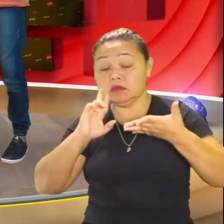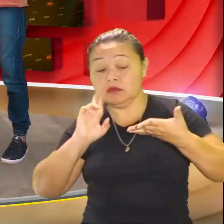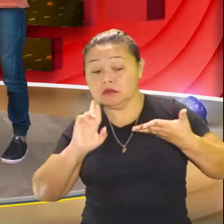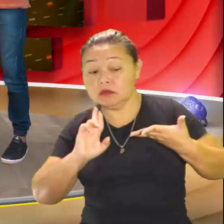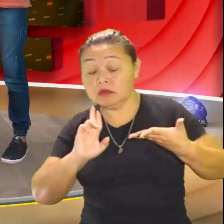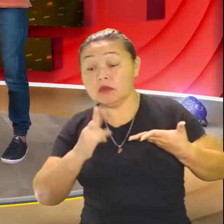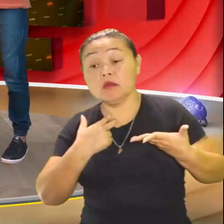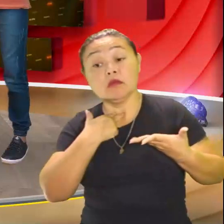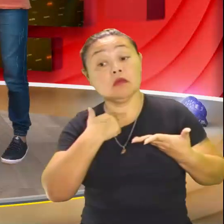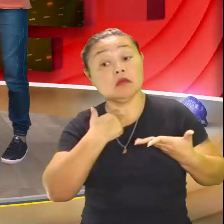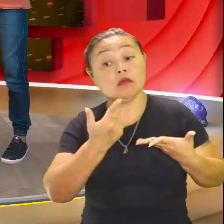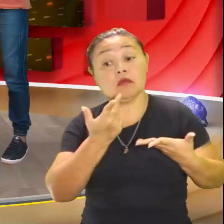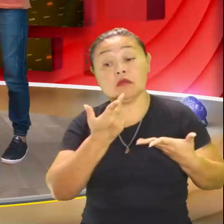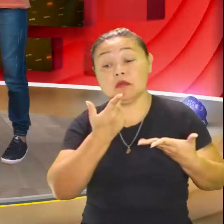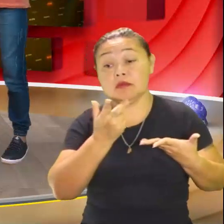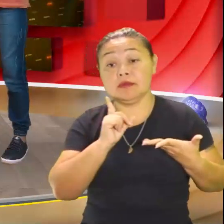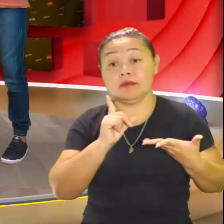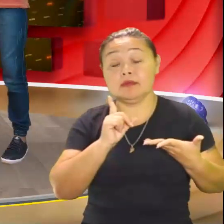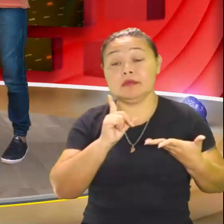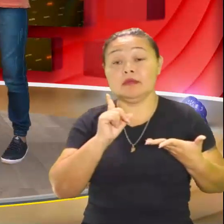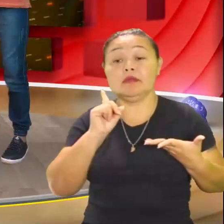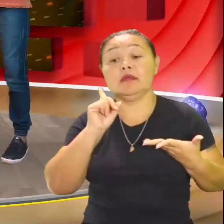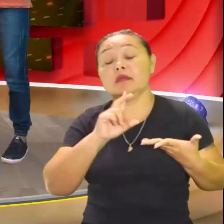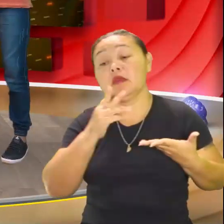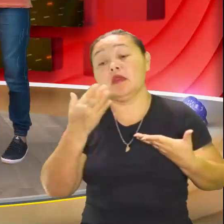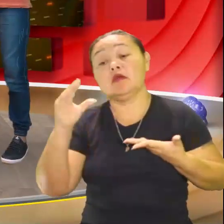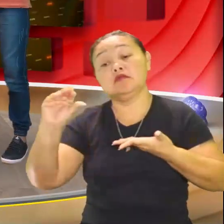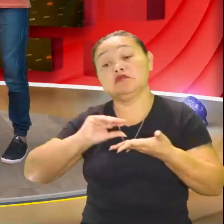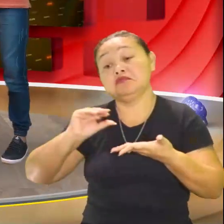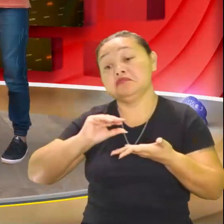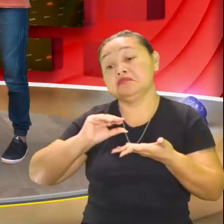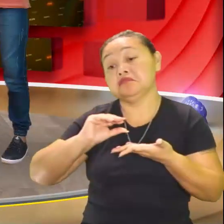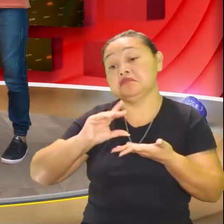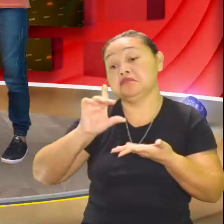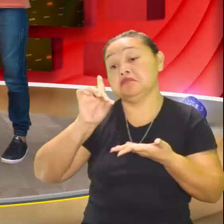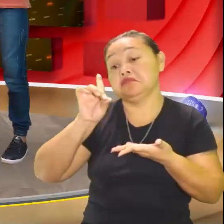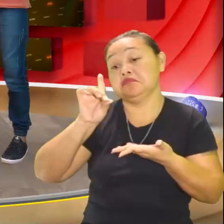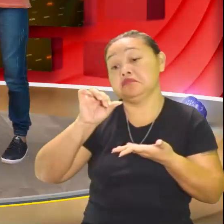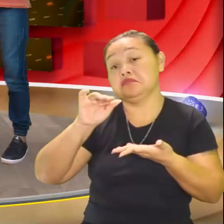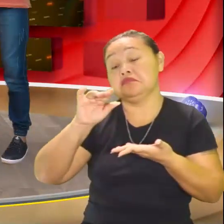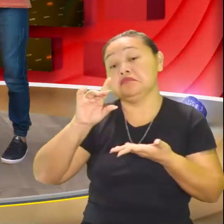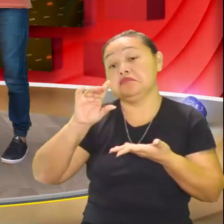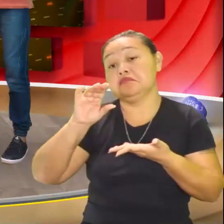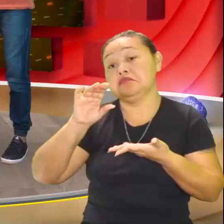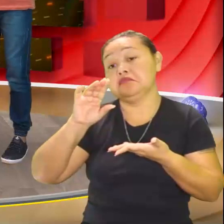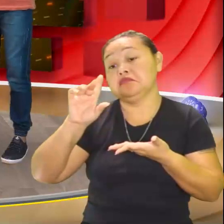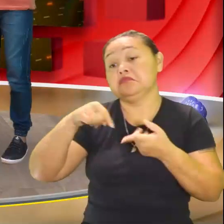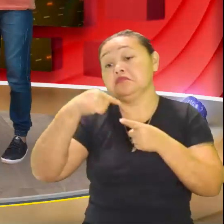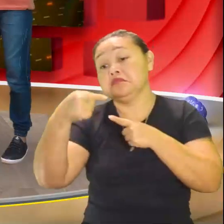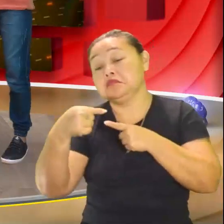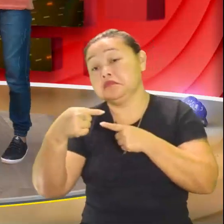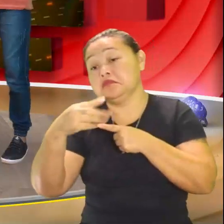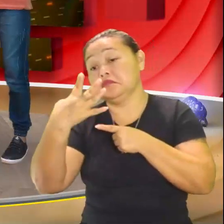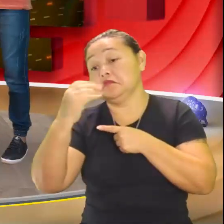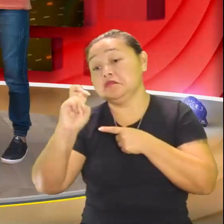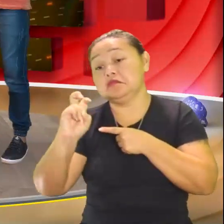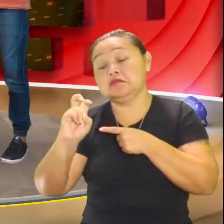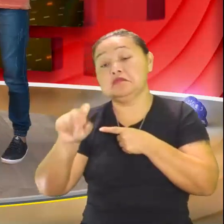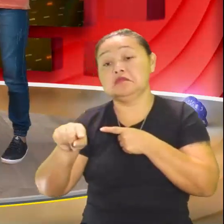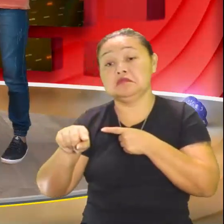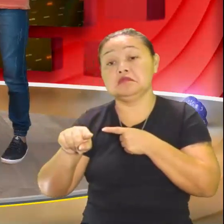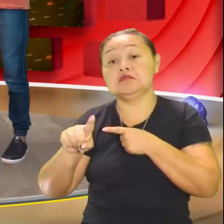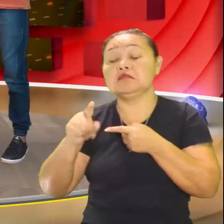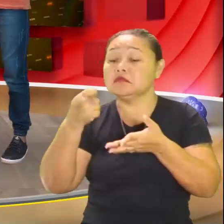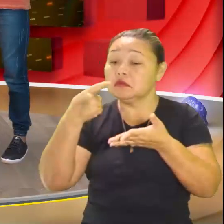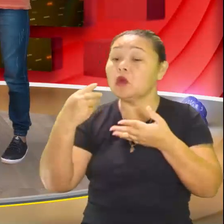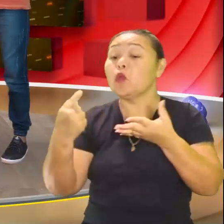empresa, você não pode só falar que o faturamento teve um déficit né, ou teve um crescimento de 45 mil.